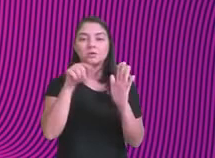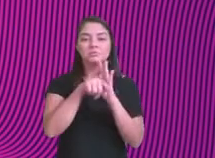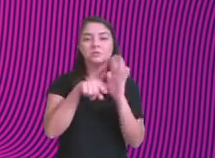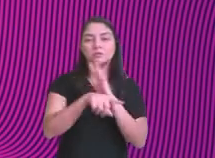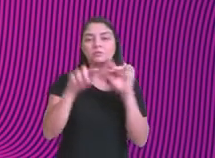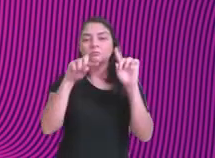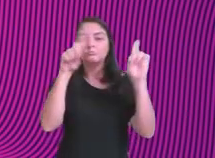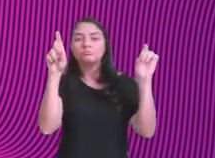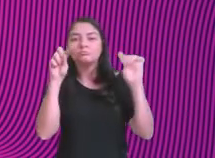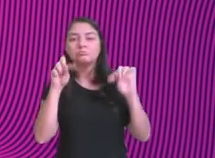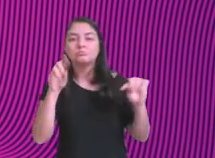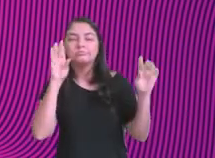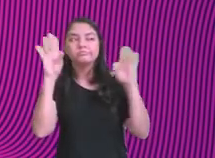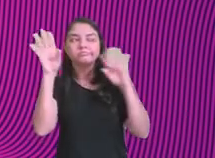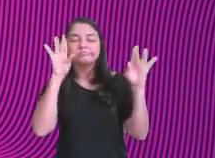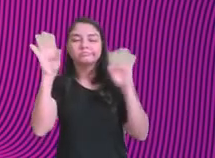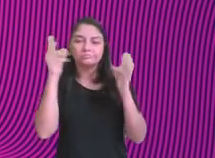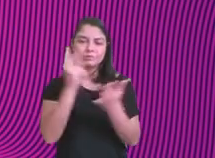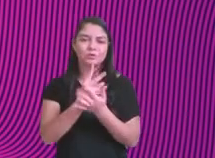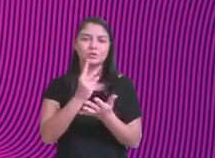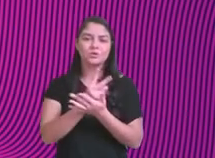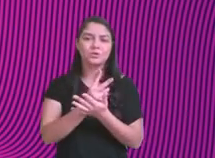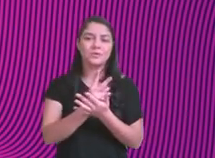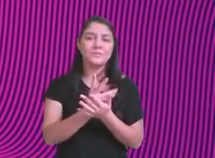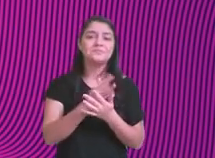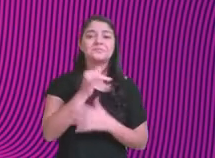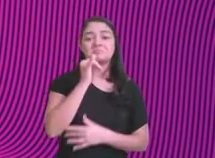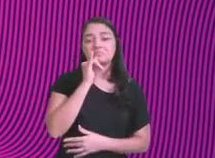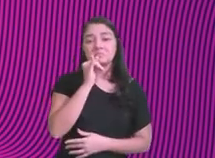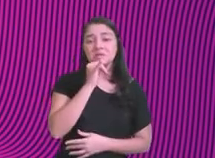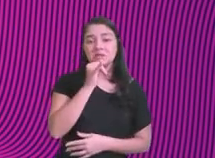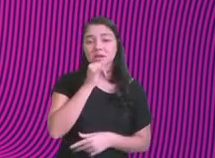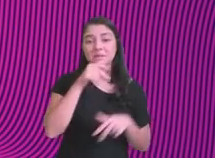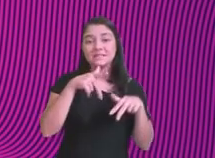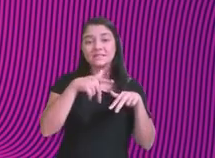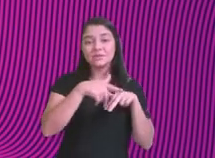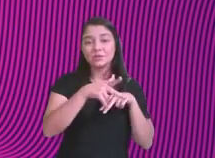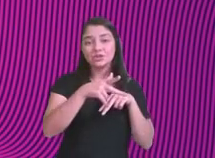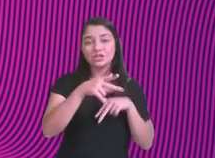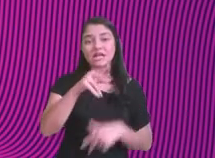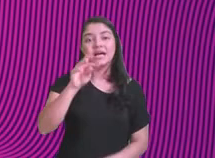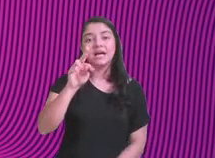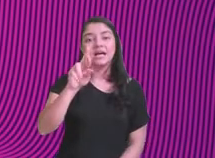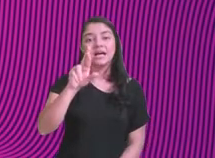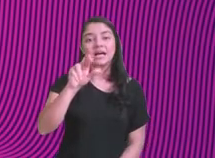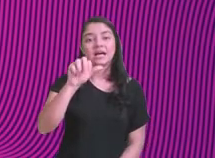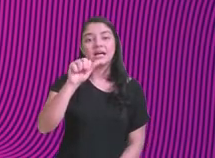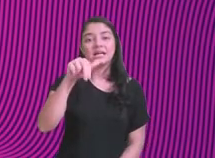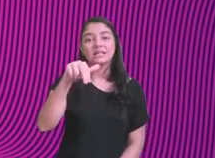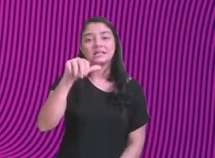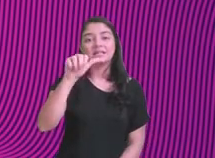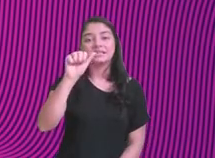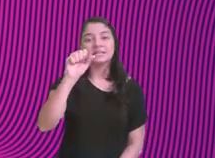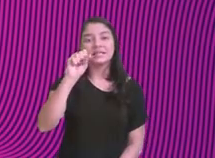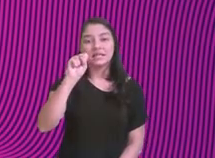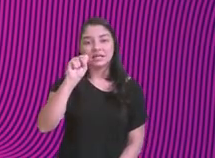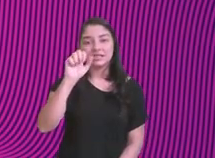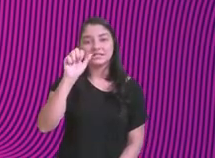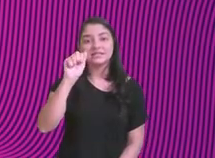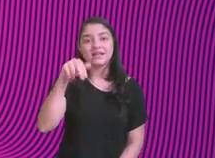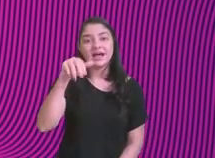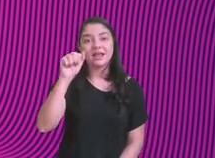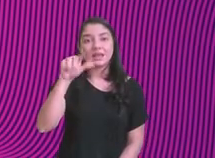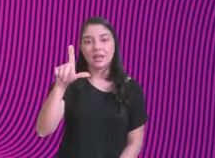né? Uma delas é se realmente a cirurgia transanal ela está condenada ou se ela